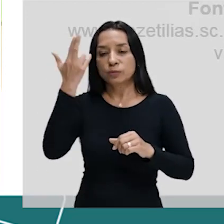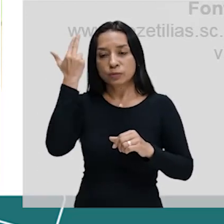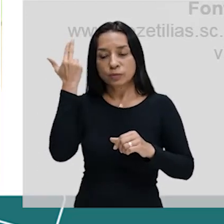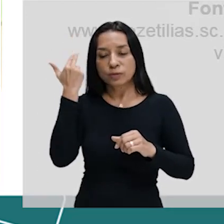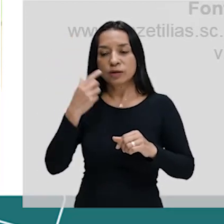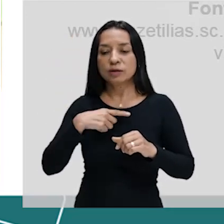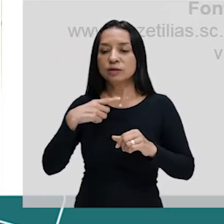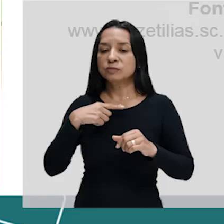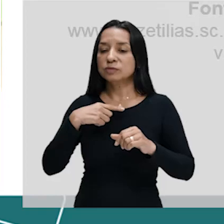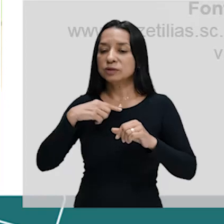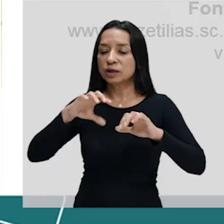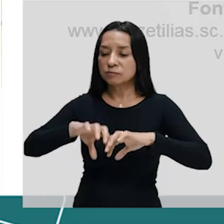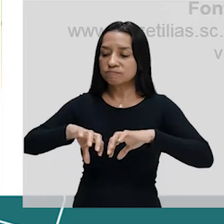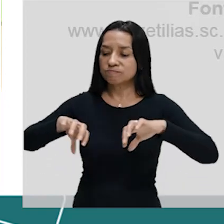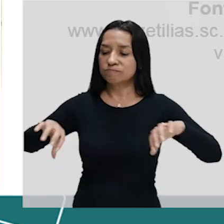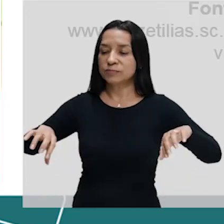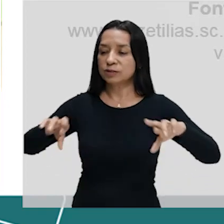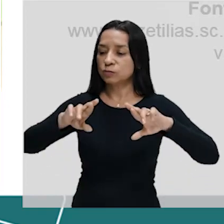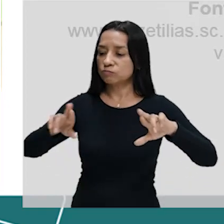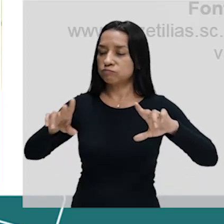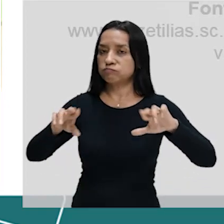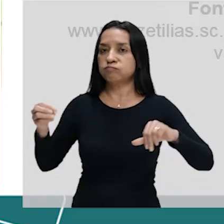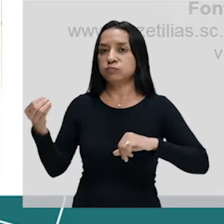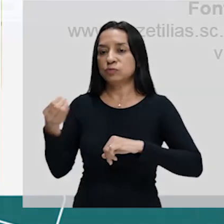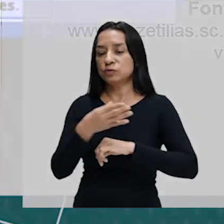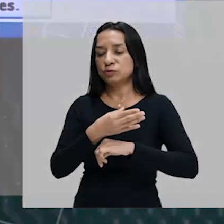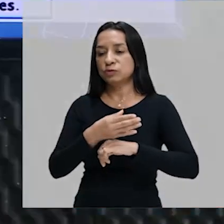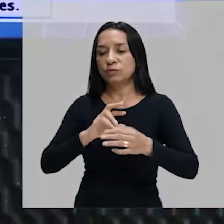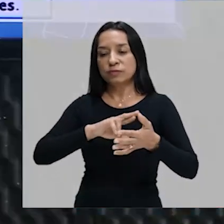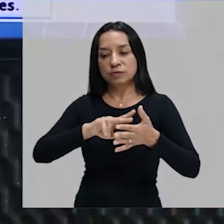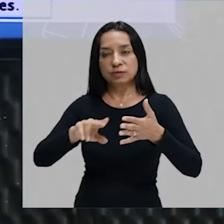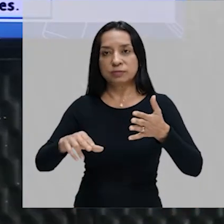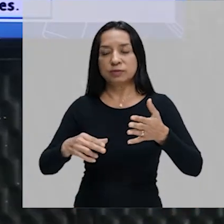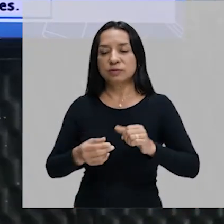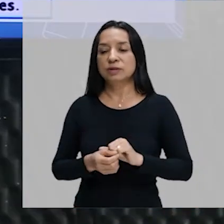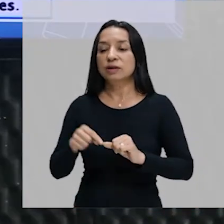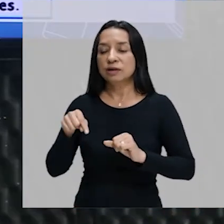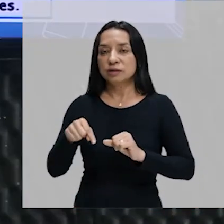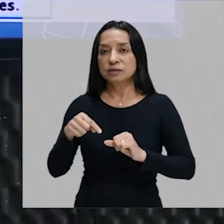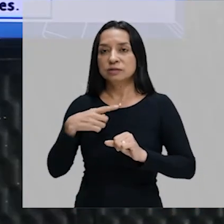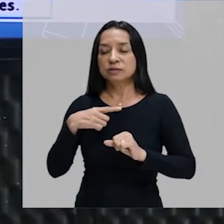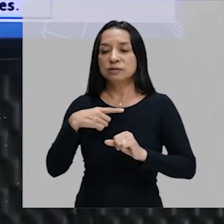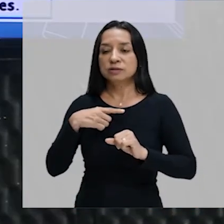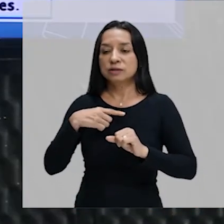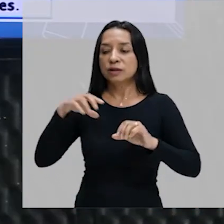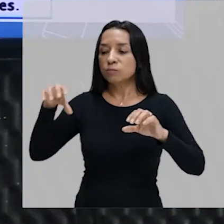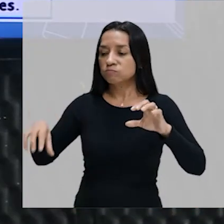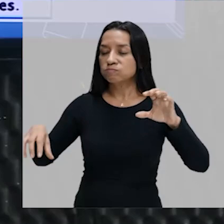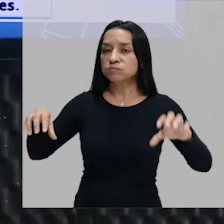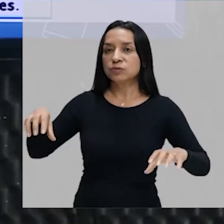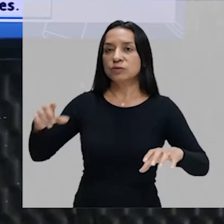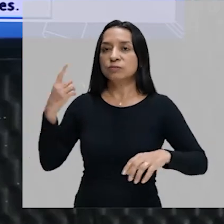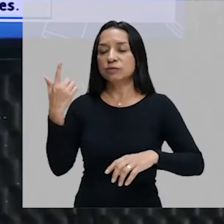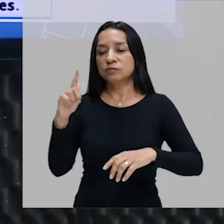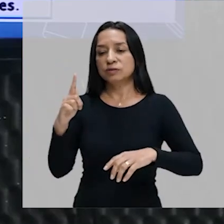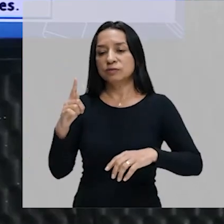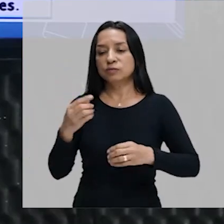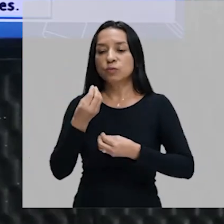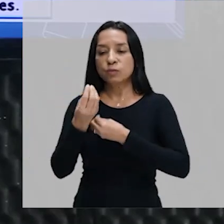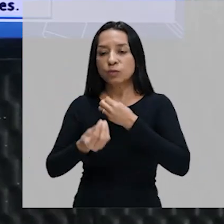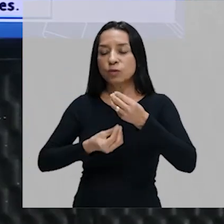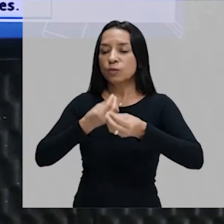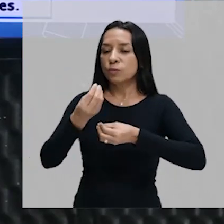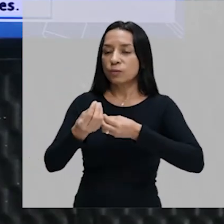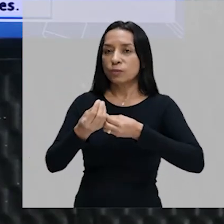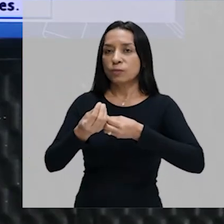cladogênese, nesse caso, foi necessário o isolamento geográfico e depois, como consequência, ocorreu o